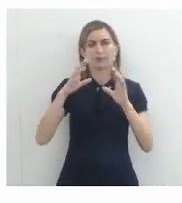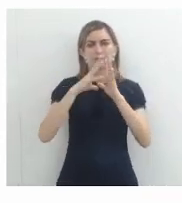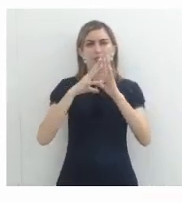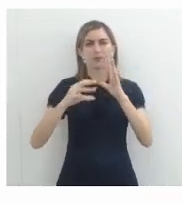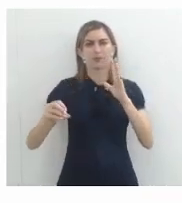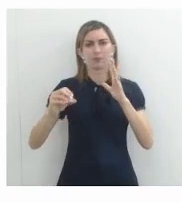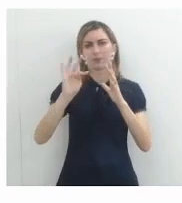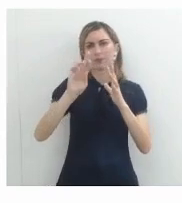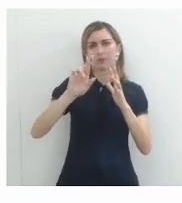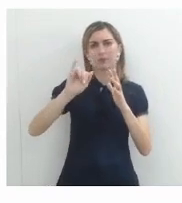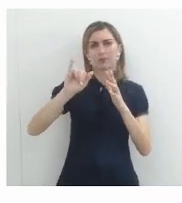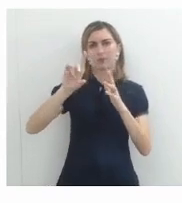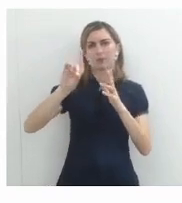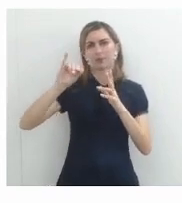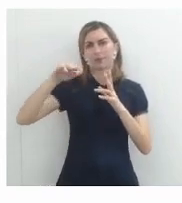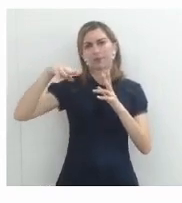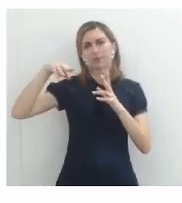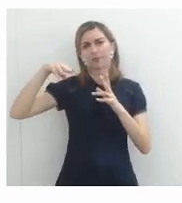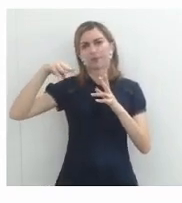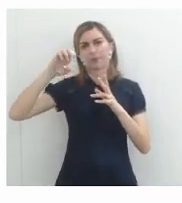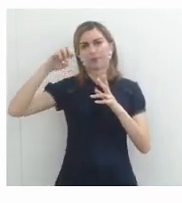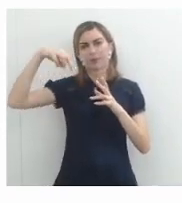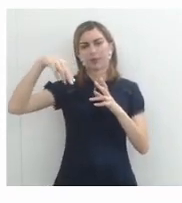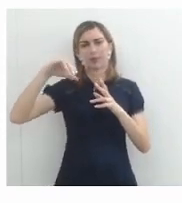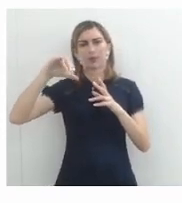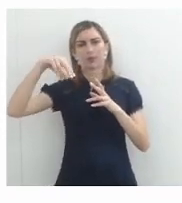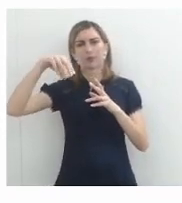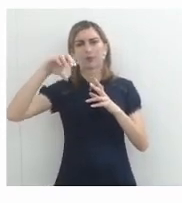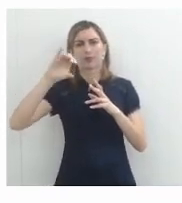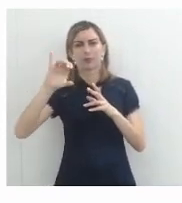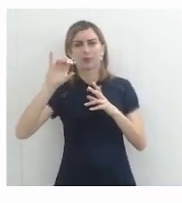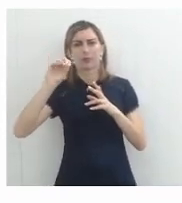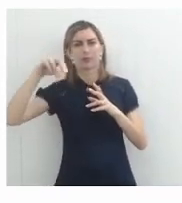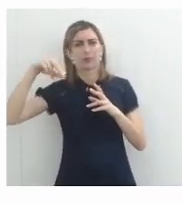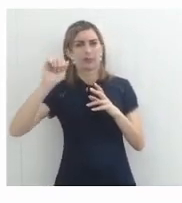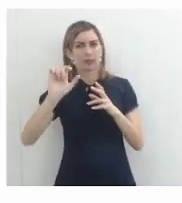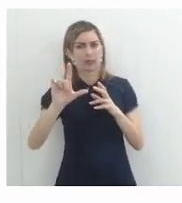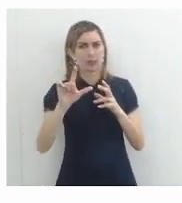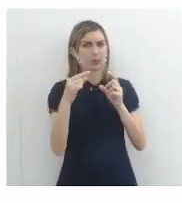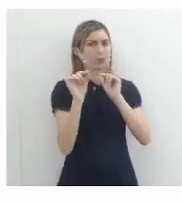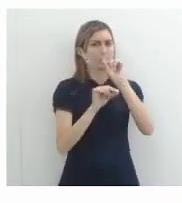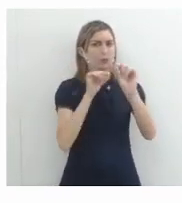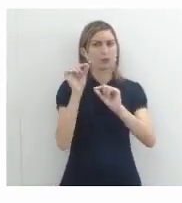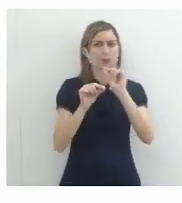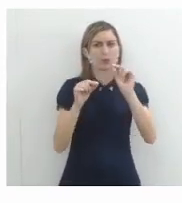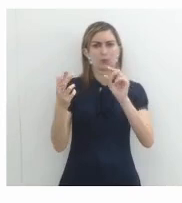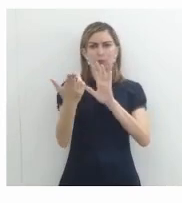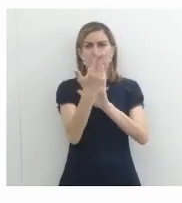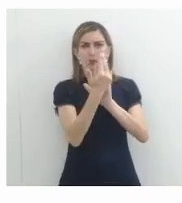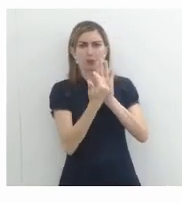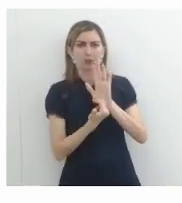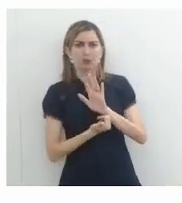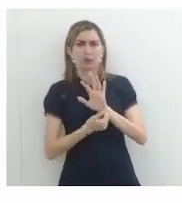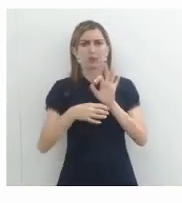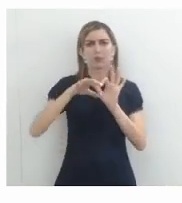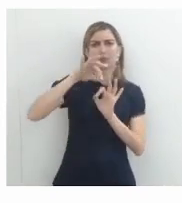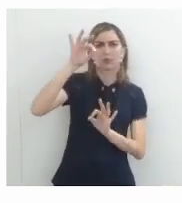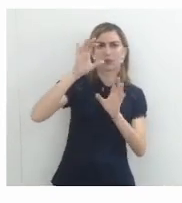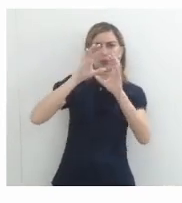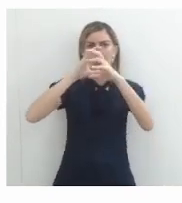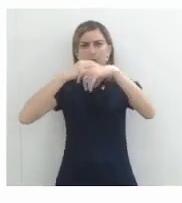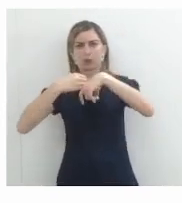tridimensional. O espaço tridimensional pode ser definido por todas as figuras geométricas que